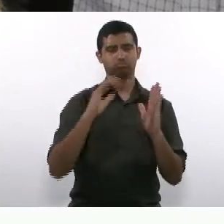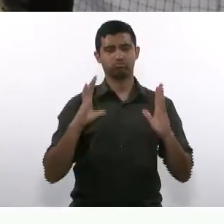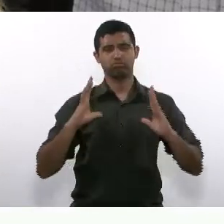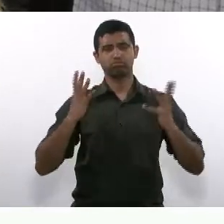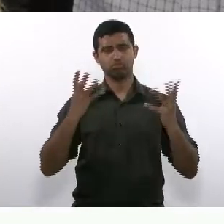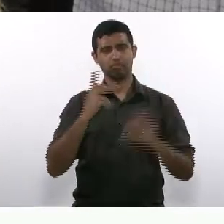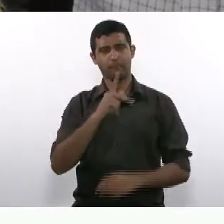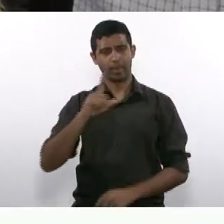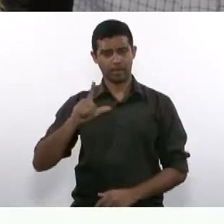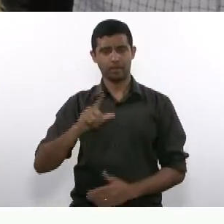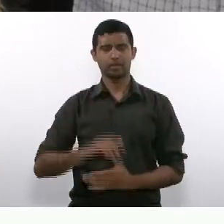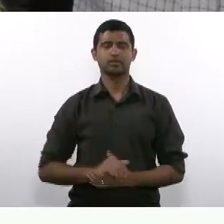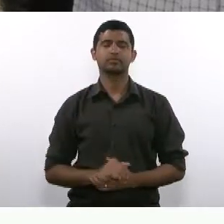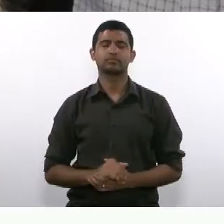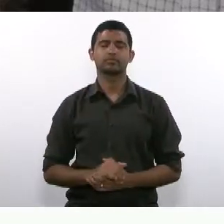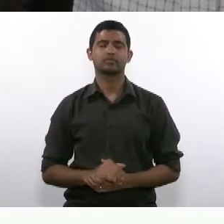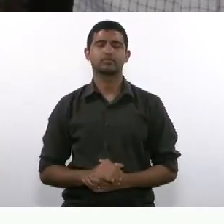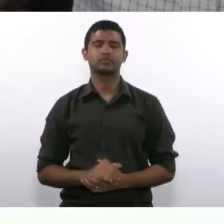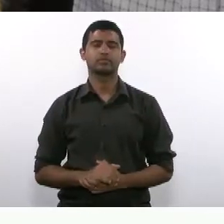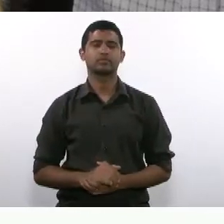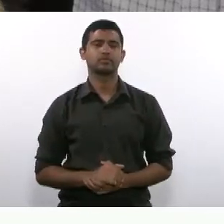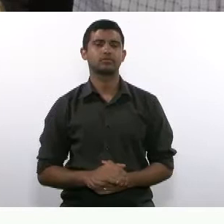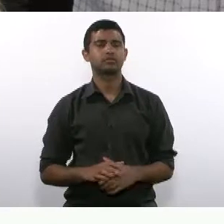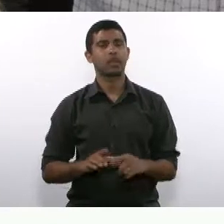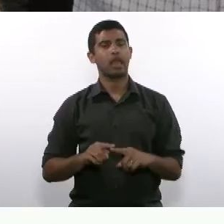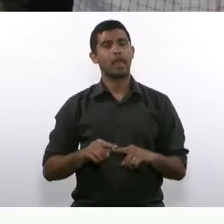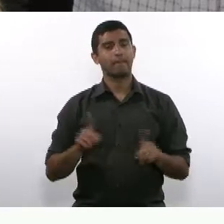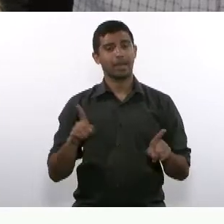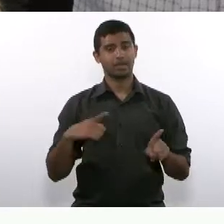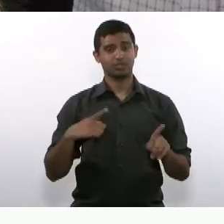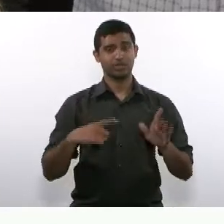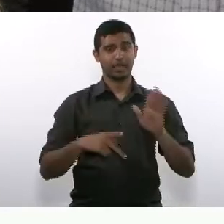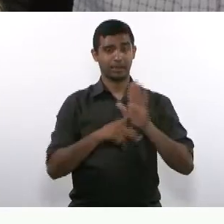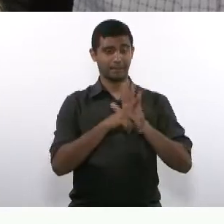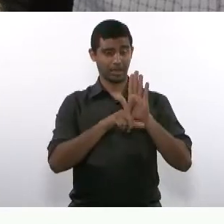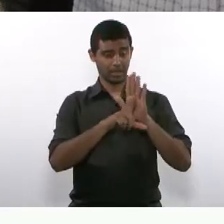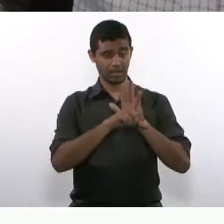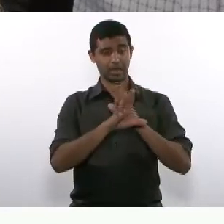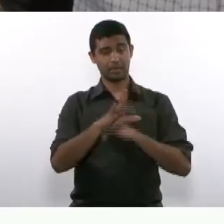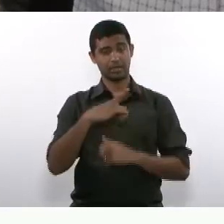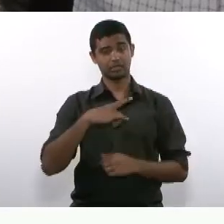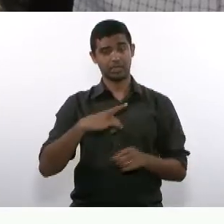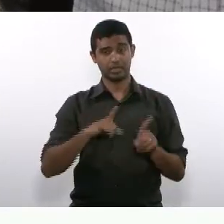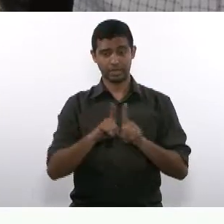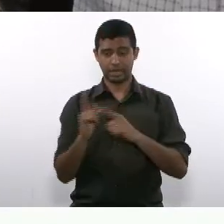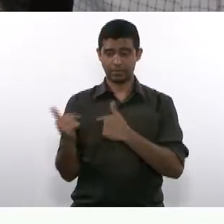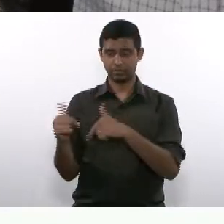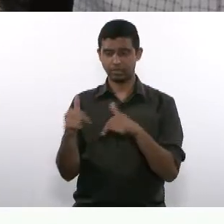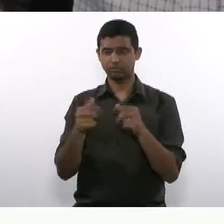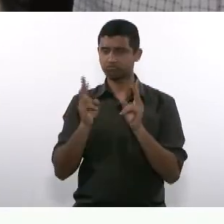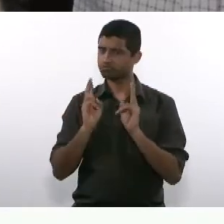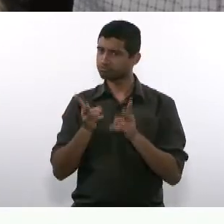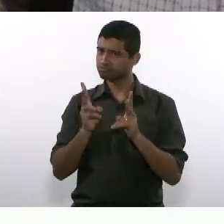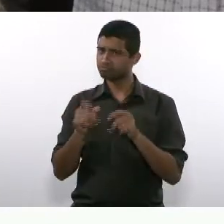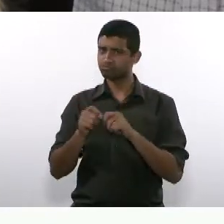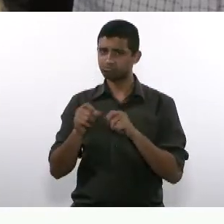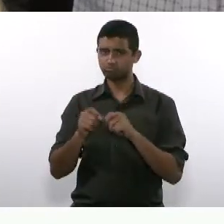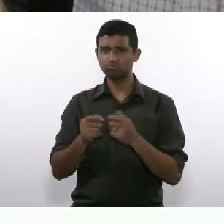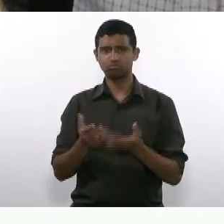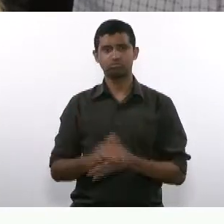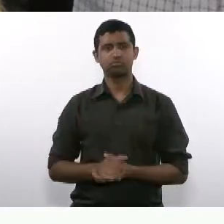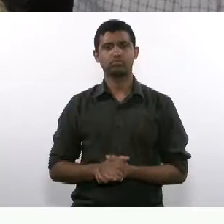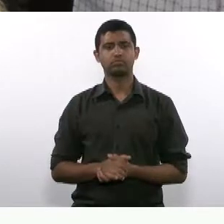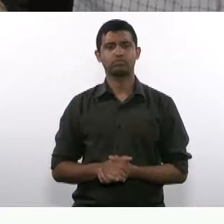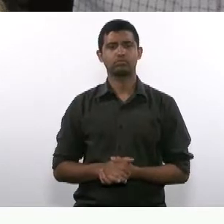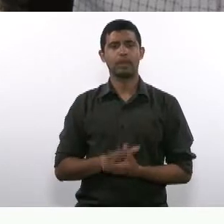PL, mas além do PL, existe também um trabalho contínuo sendo feito. Agora, não